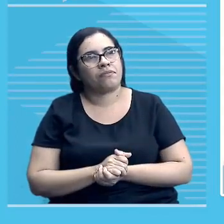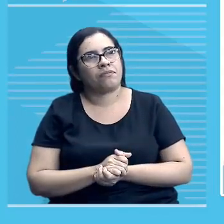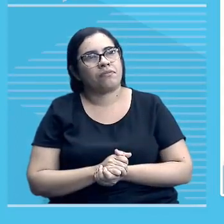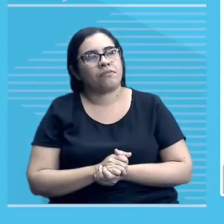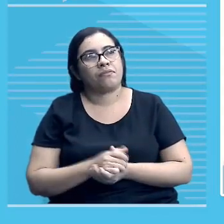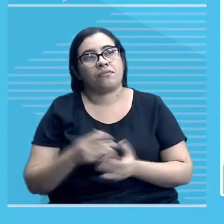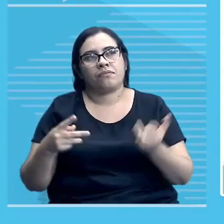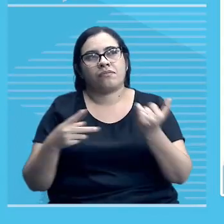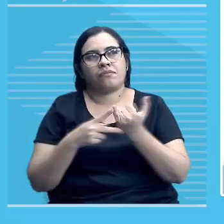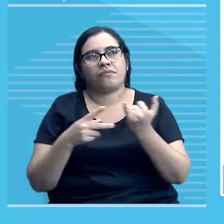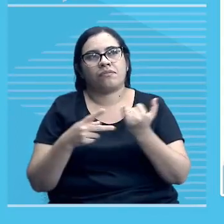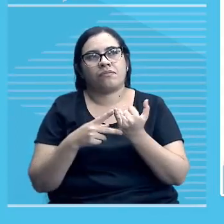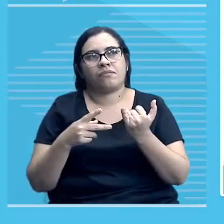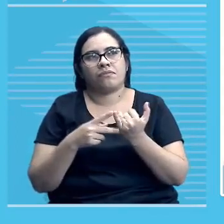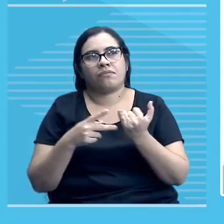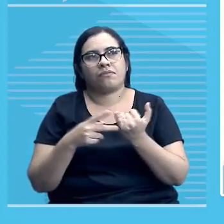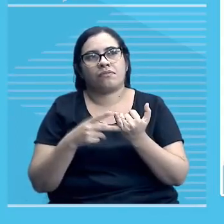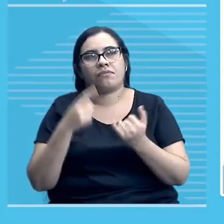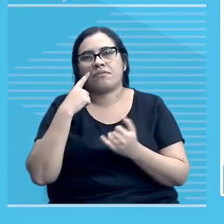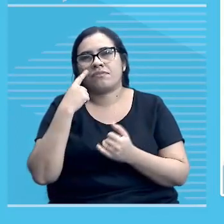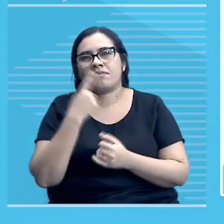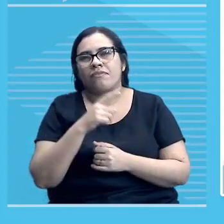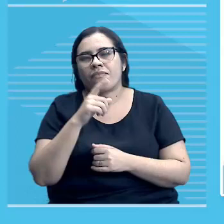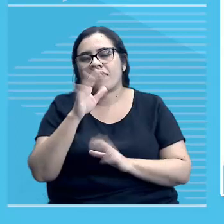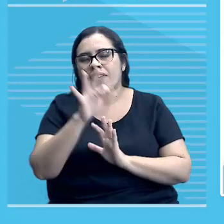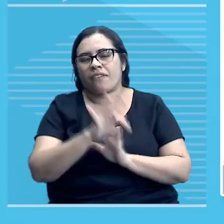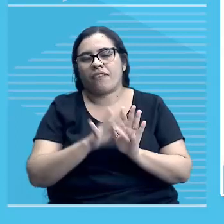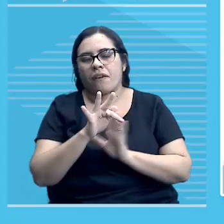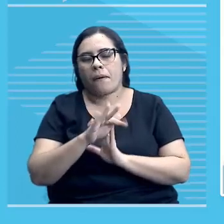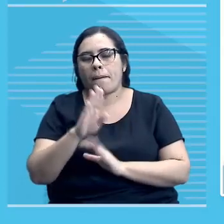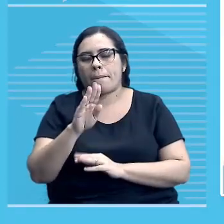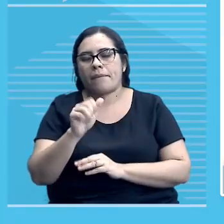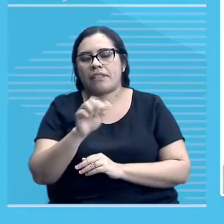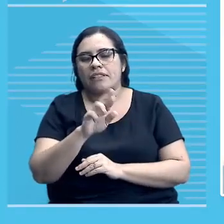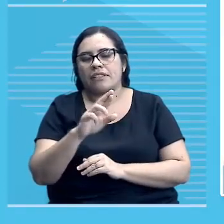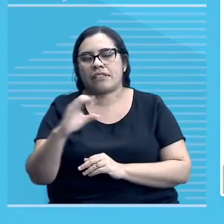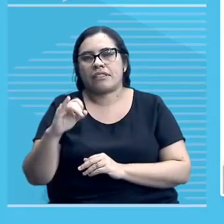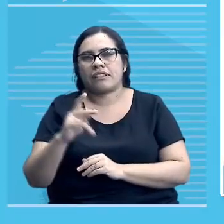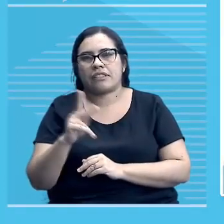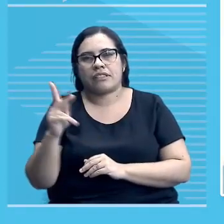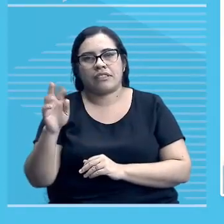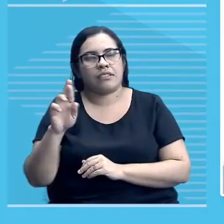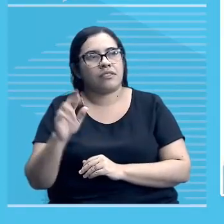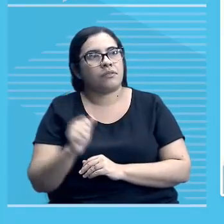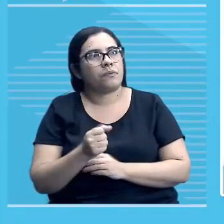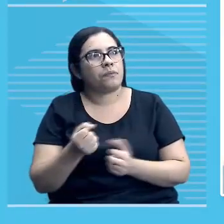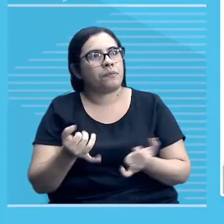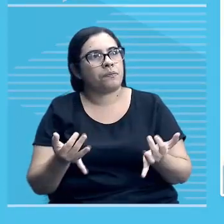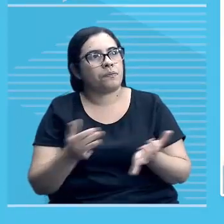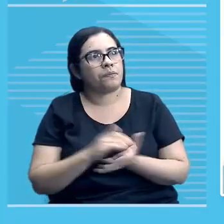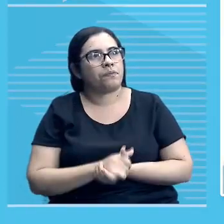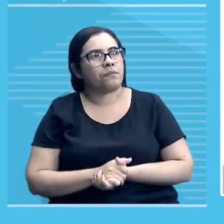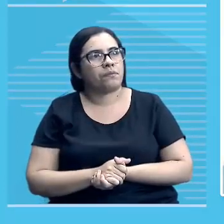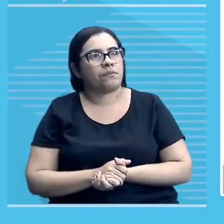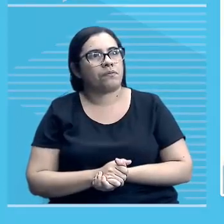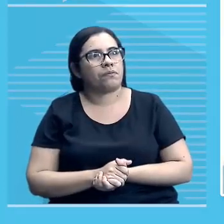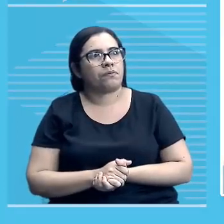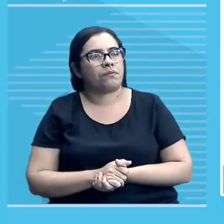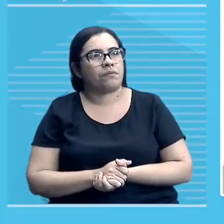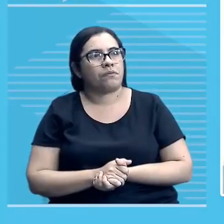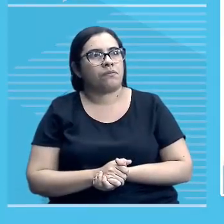Formulazinha de baixo. X menos B fica 2, positivo. Mais ou menos